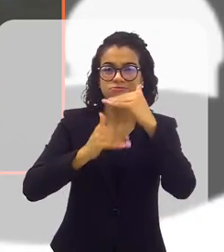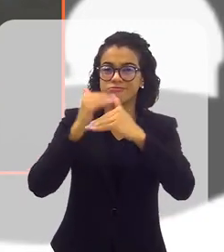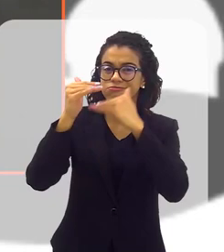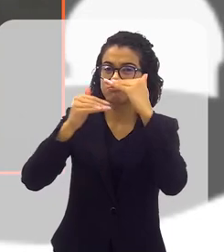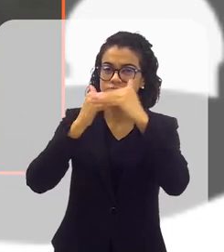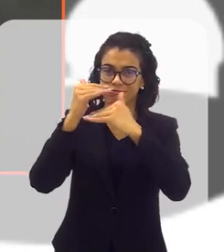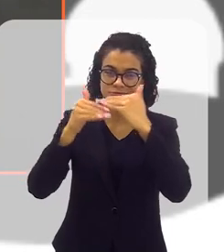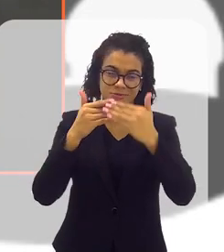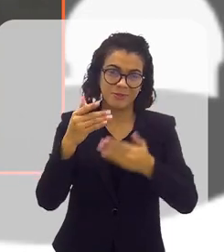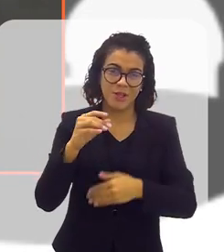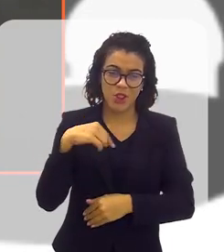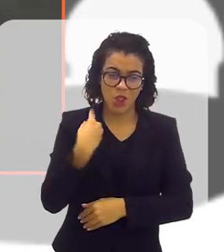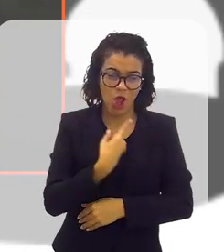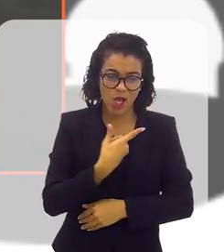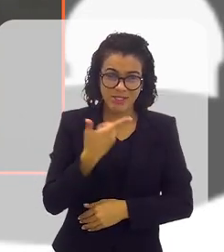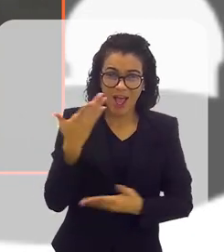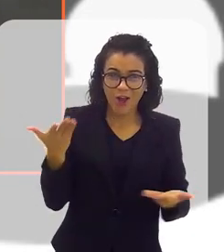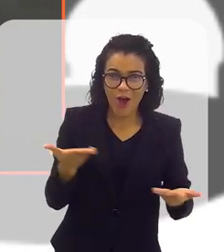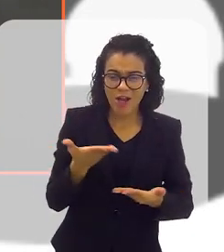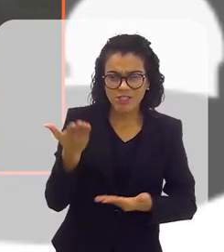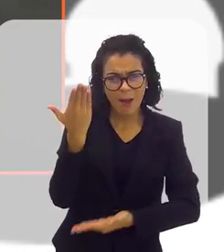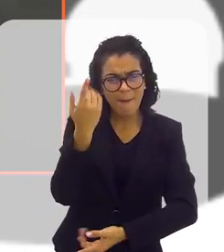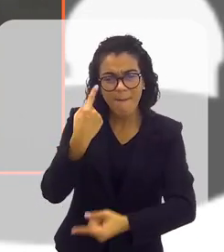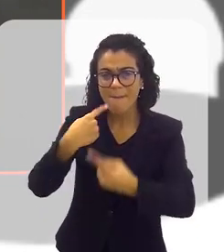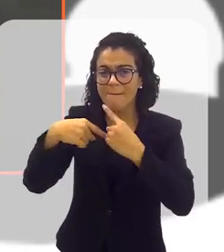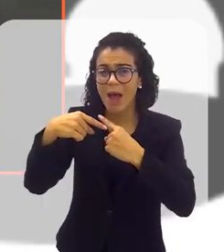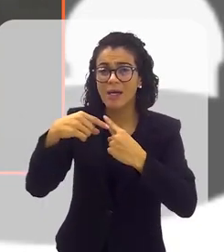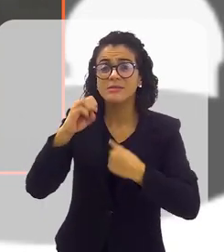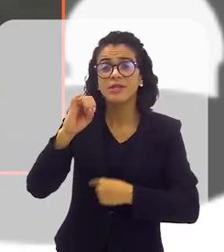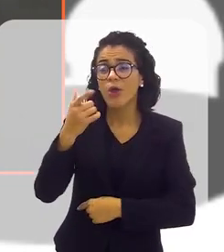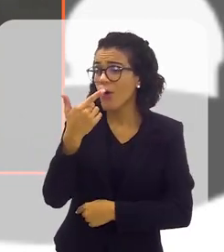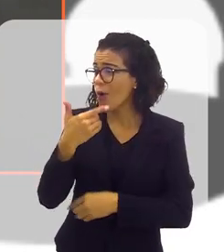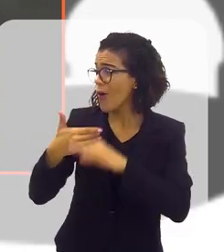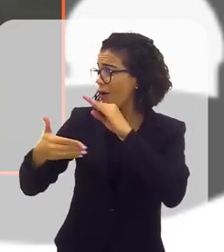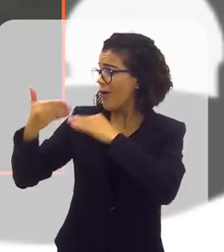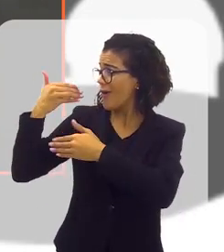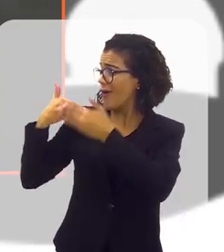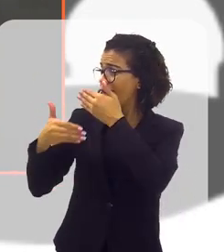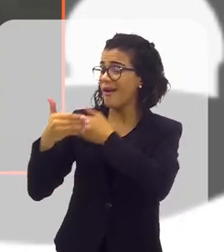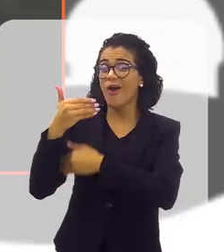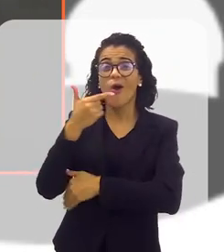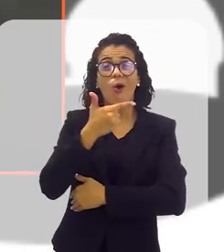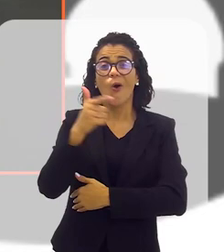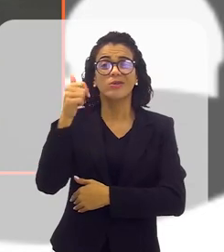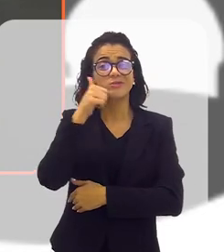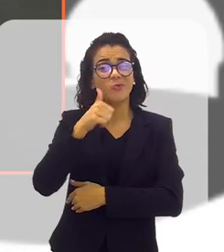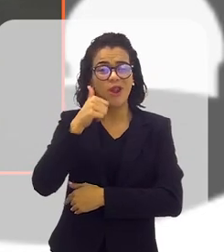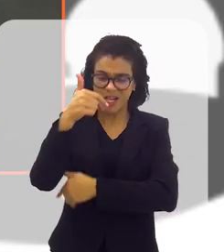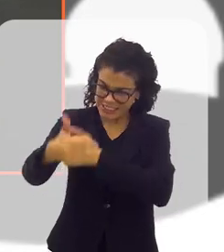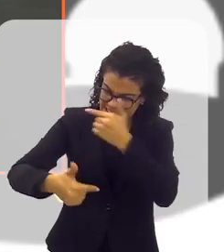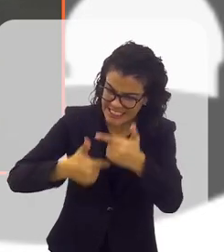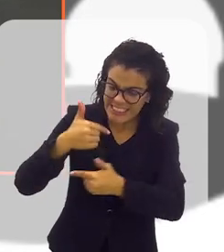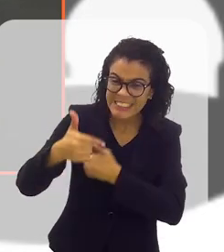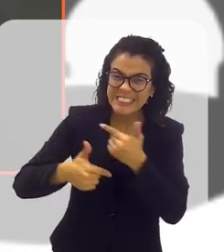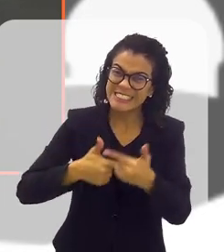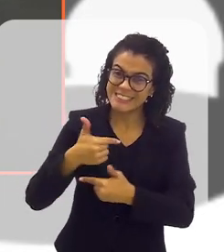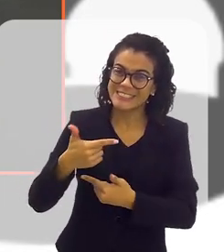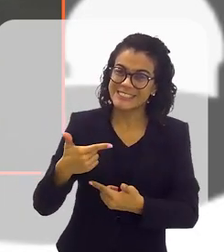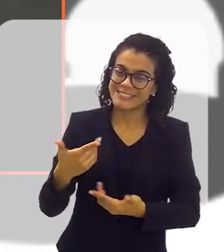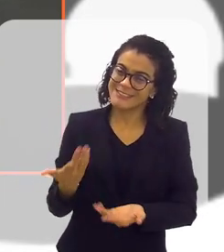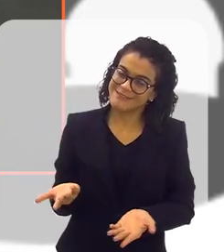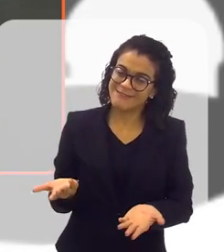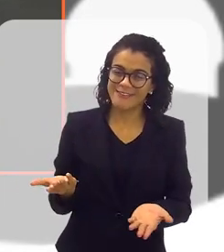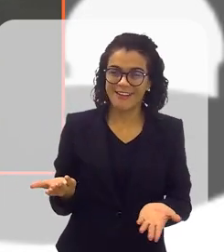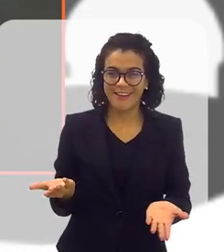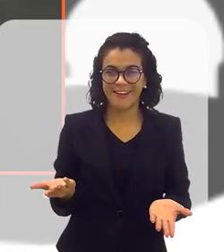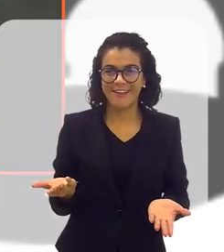Não teríamos chegado onde chegamos. Se não fossem mulheres que tivessem feito o seu trabalho e há muito